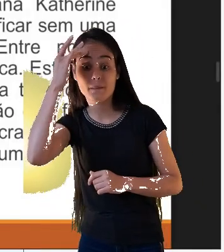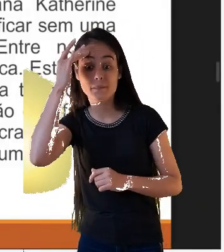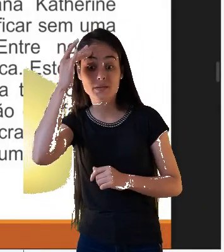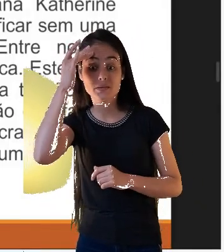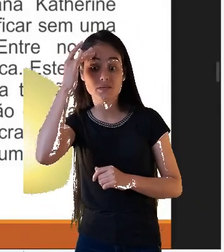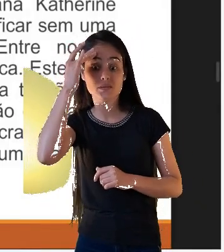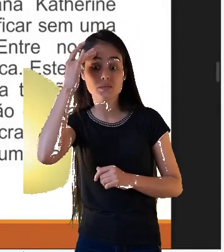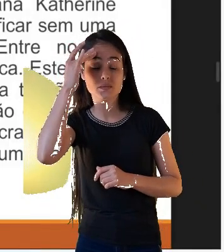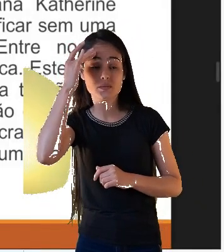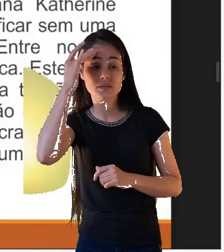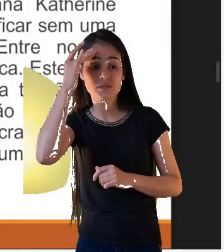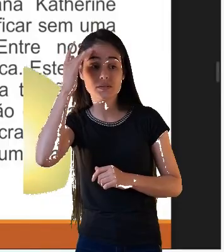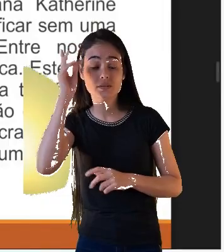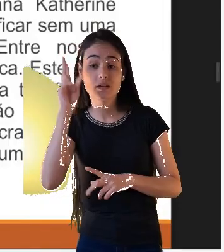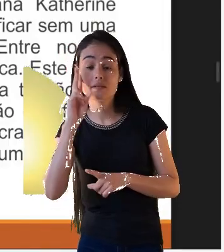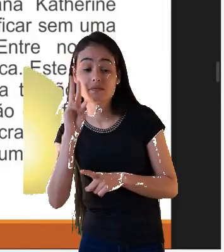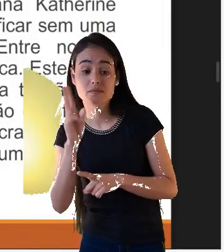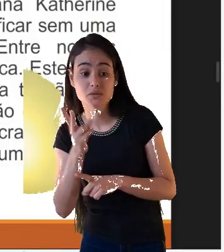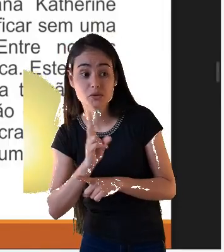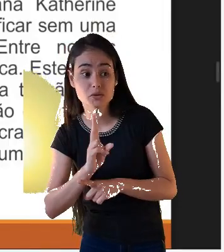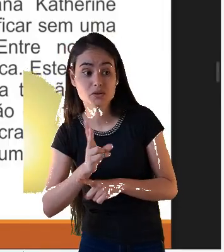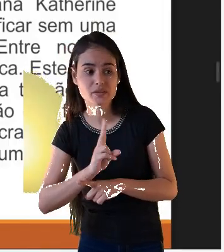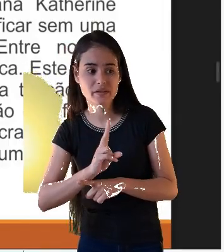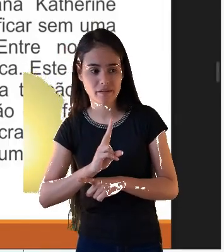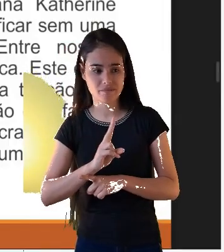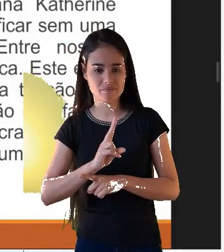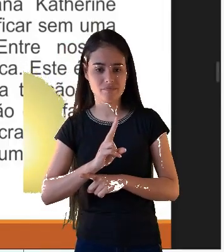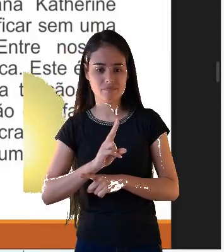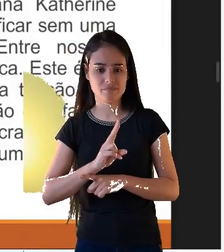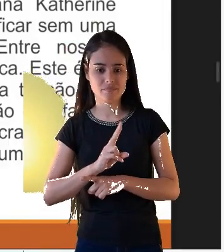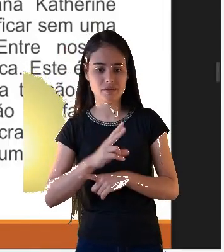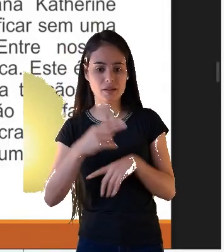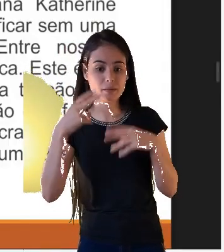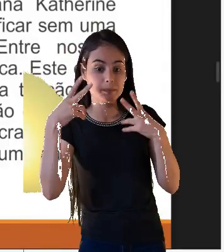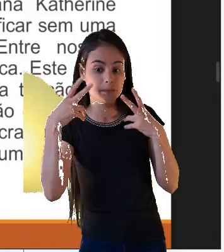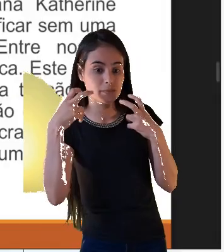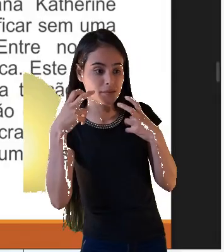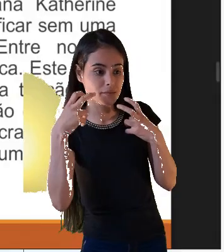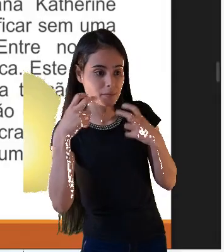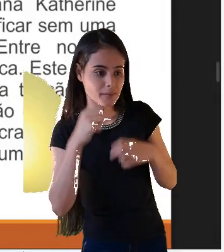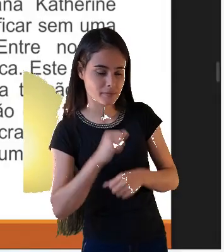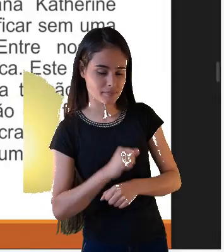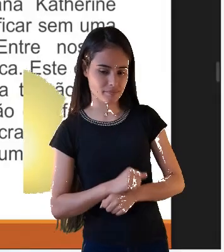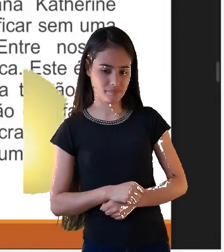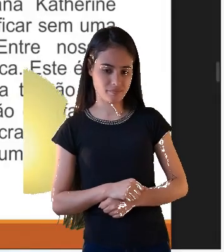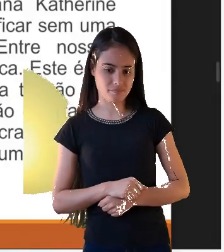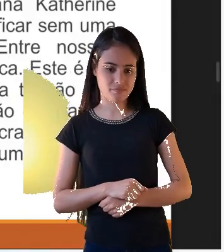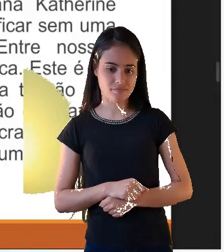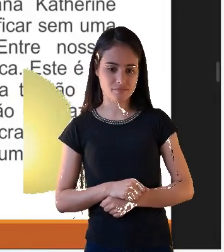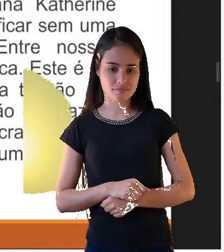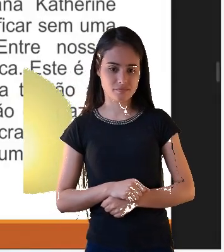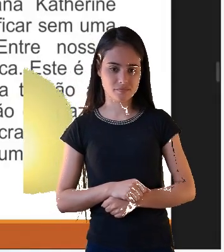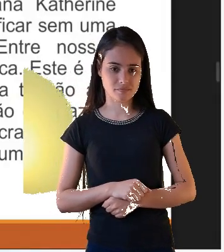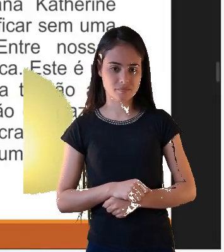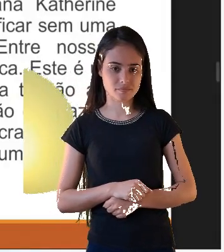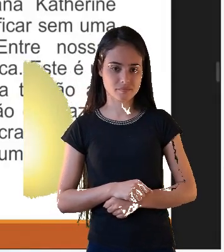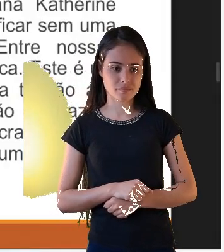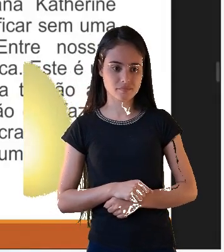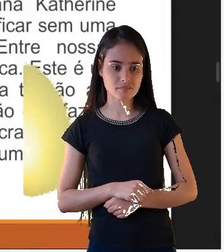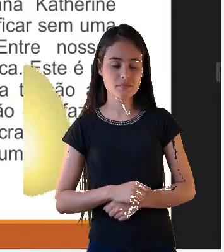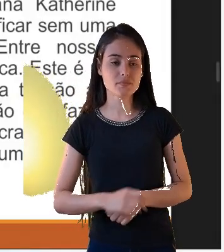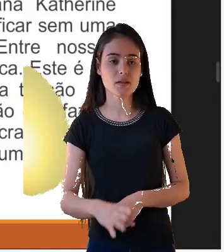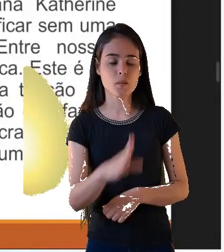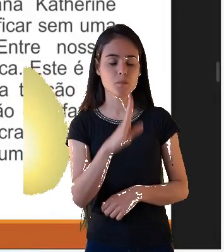palavra de protesto nacional nesta casa. Entre nossas responsabilidades está a de